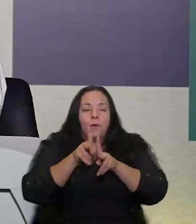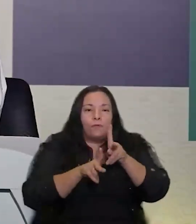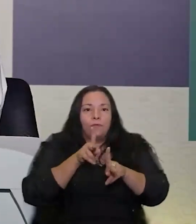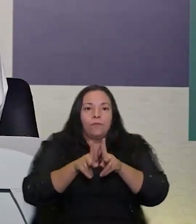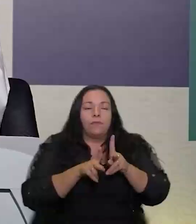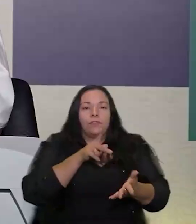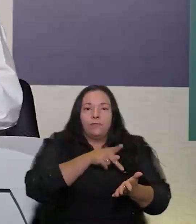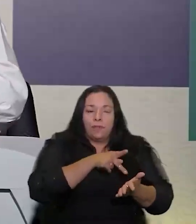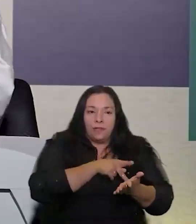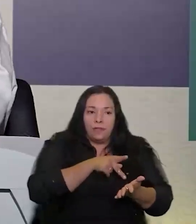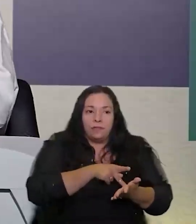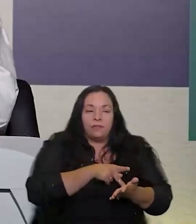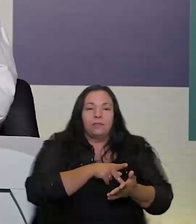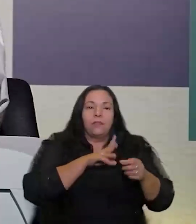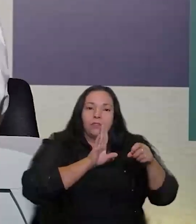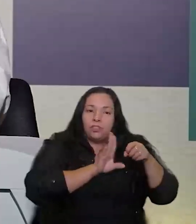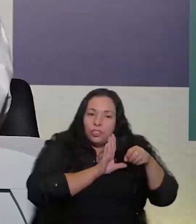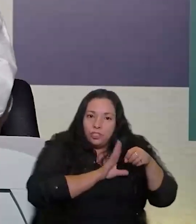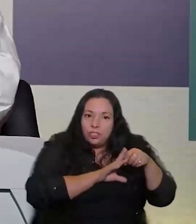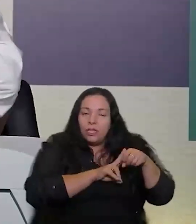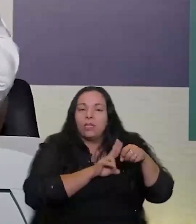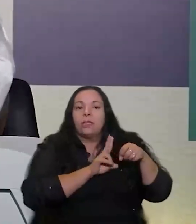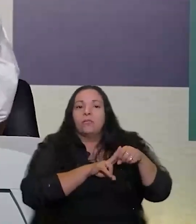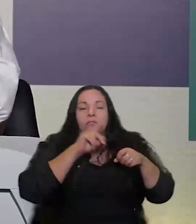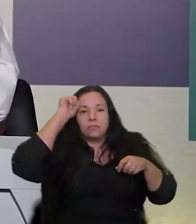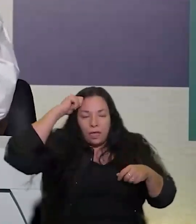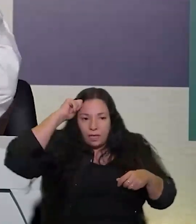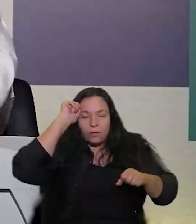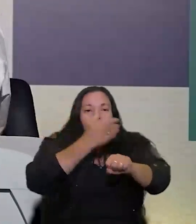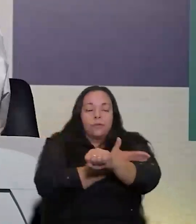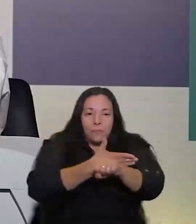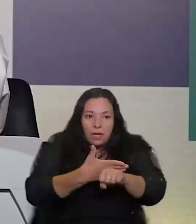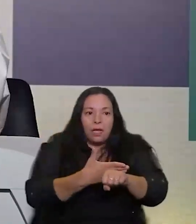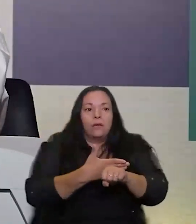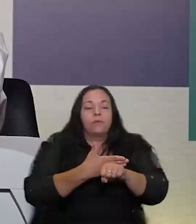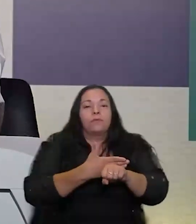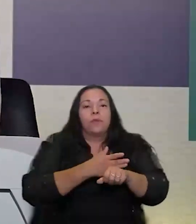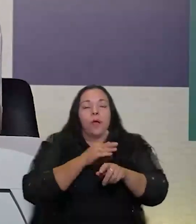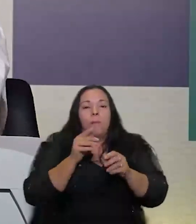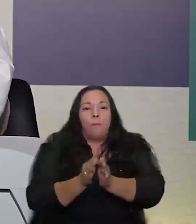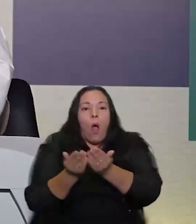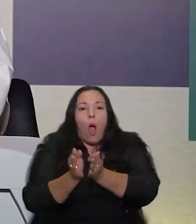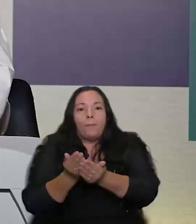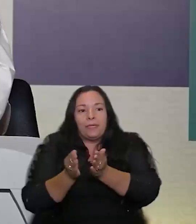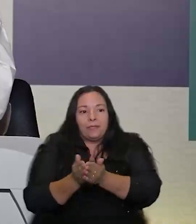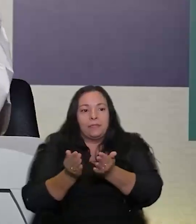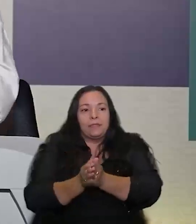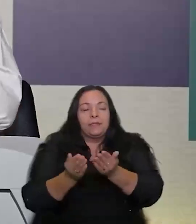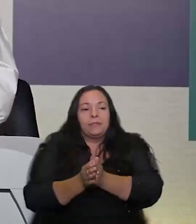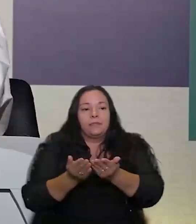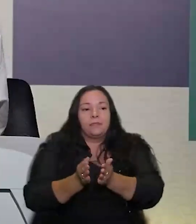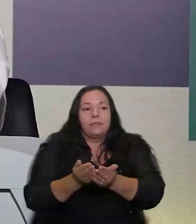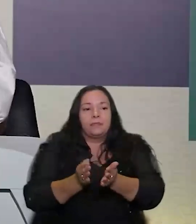real, que tem os indígenas, tem os negros, tem os brancos, que fazem... Os brancos pobres, né? E os